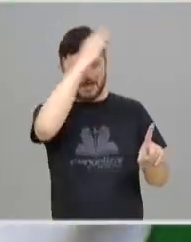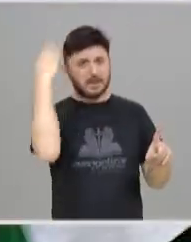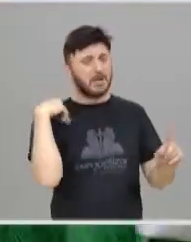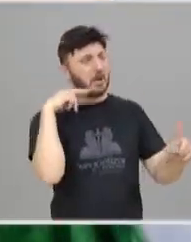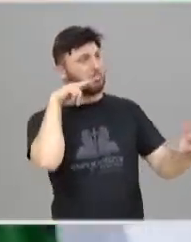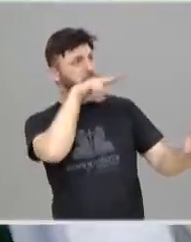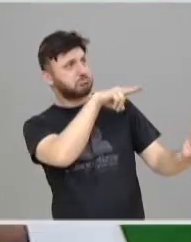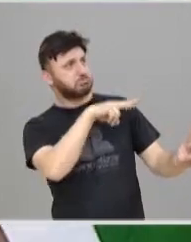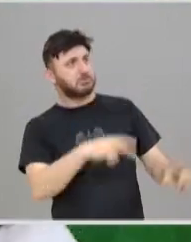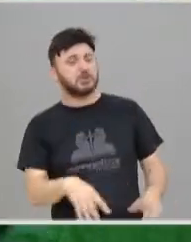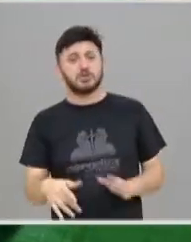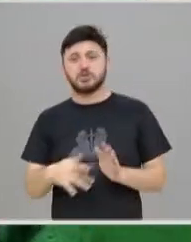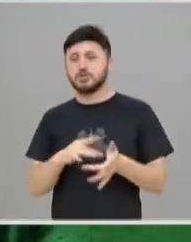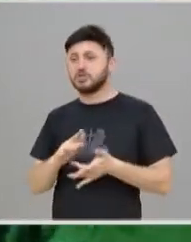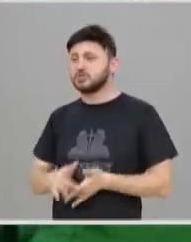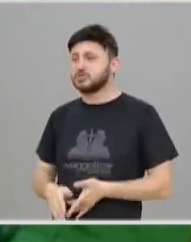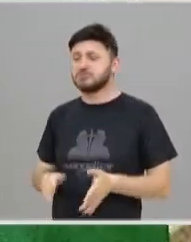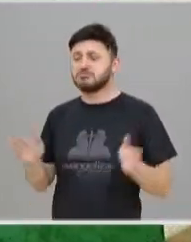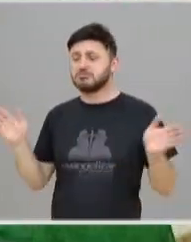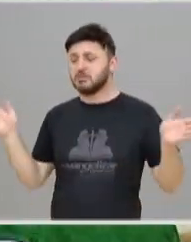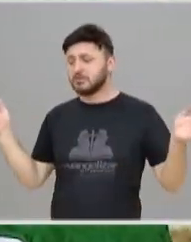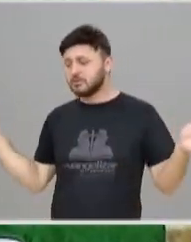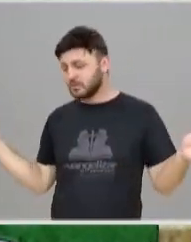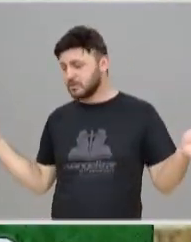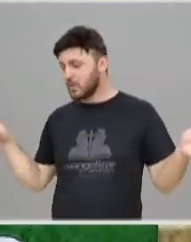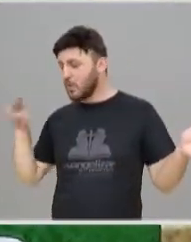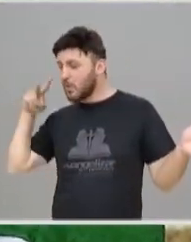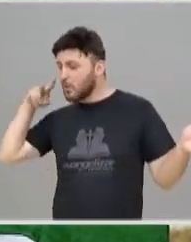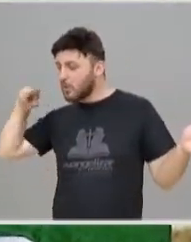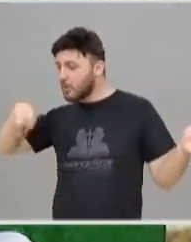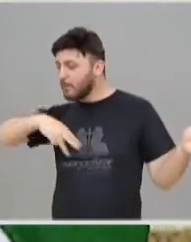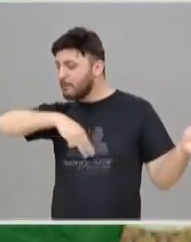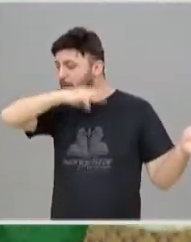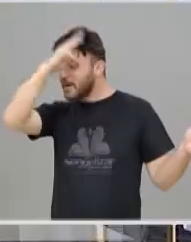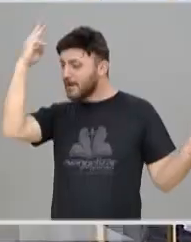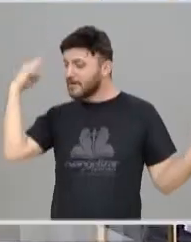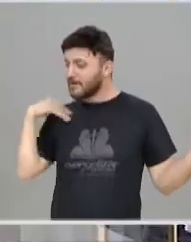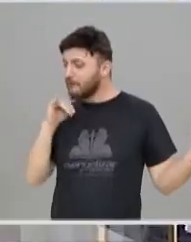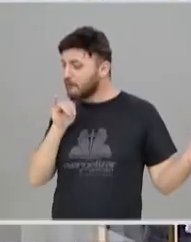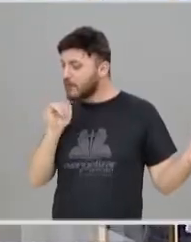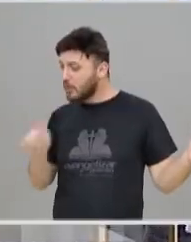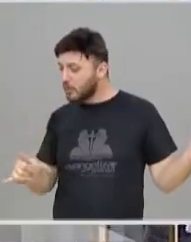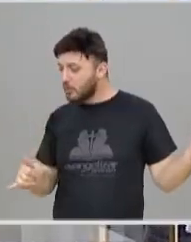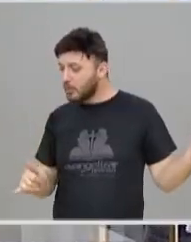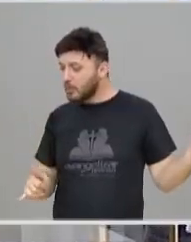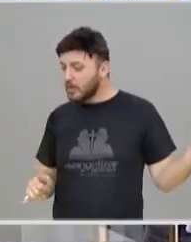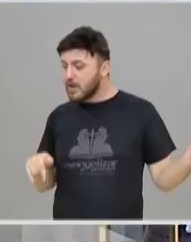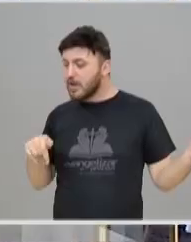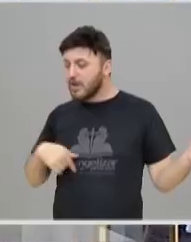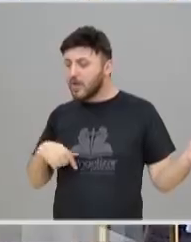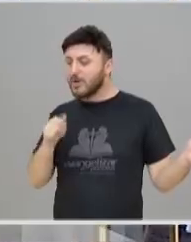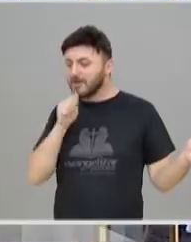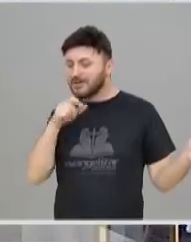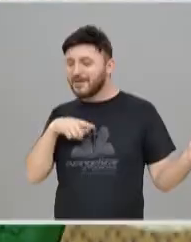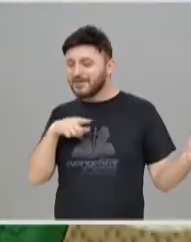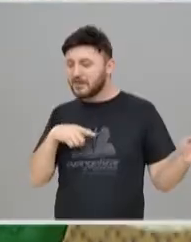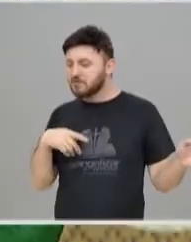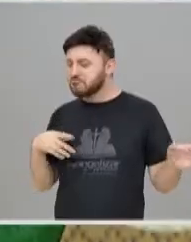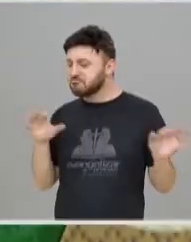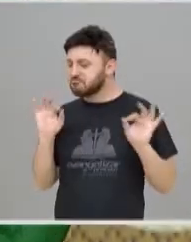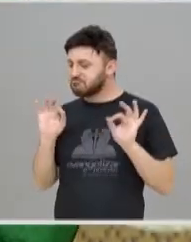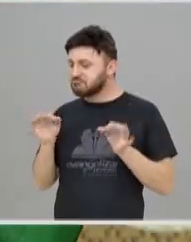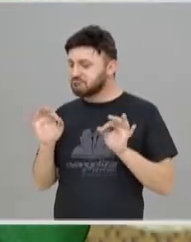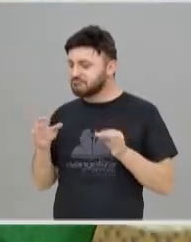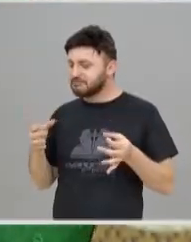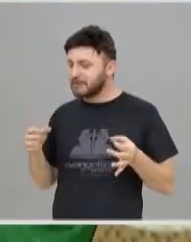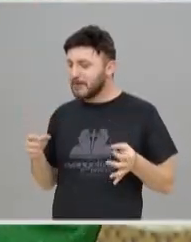ele deu tudo de si. Quando ele olha para Maria, ele fala, ah, eu ainda tenho essa pérola para